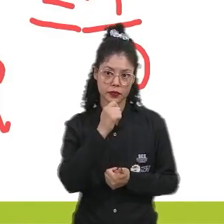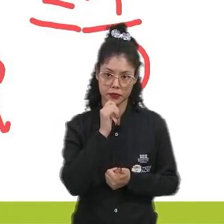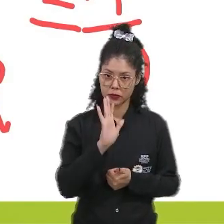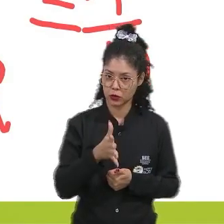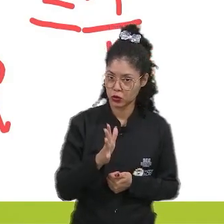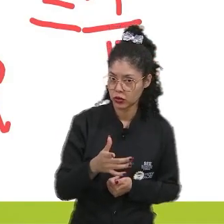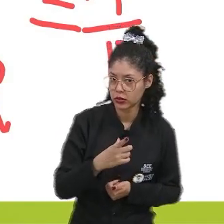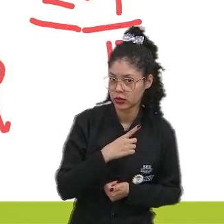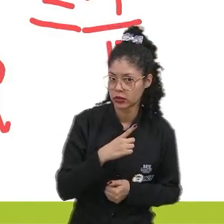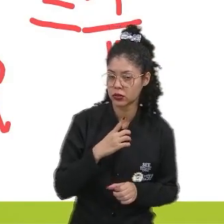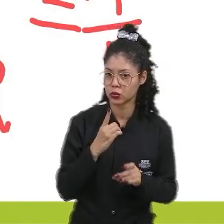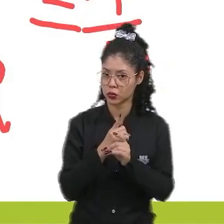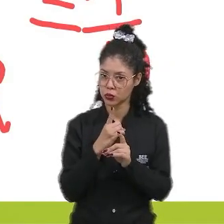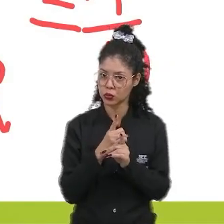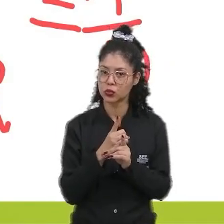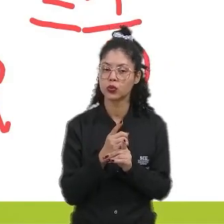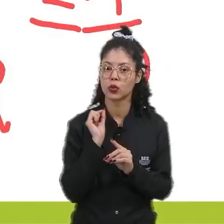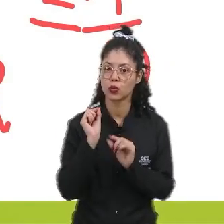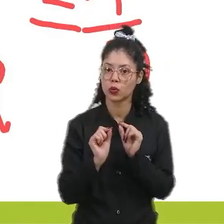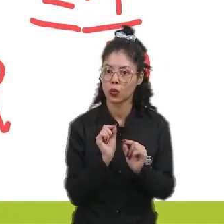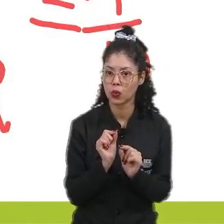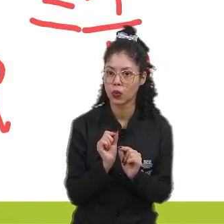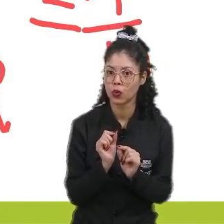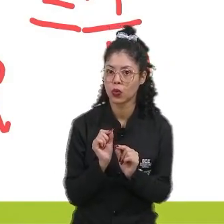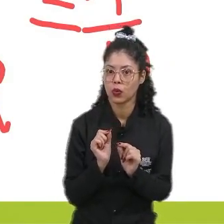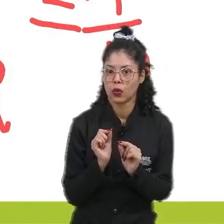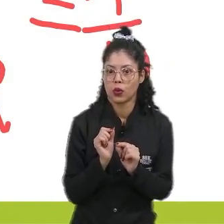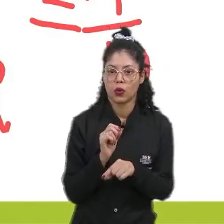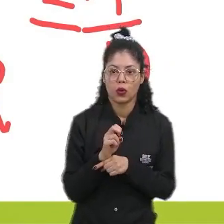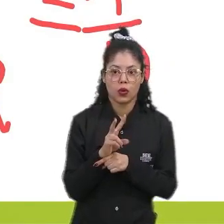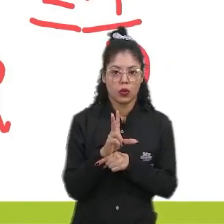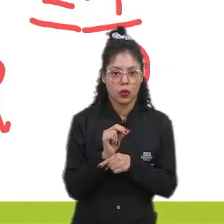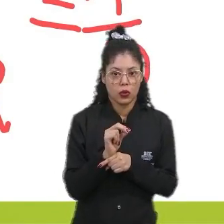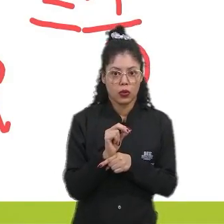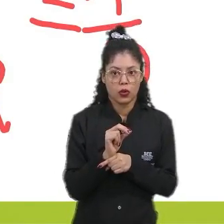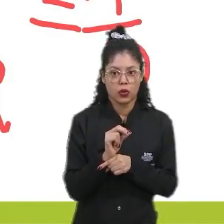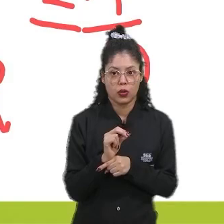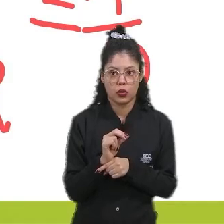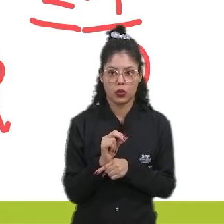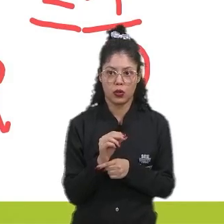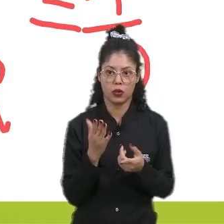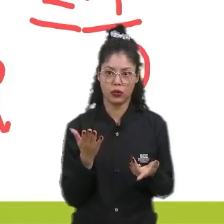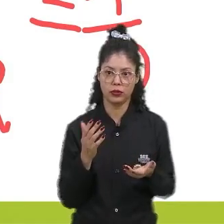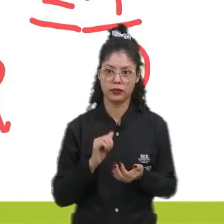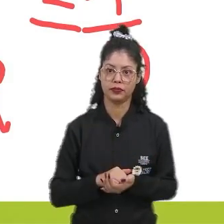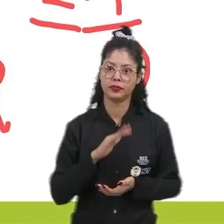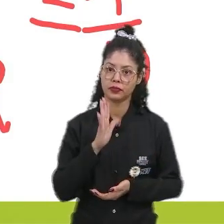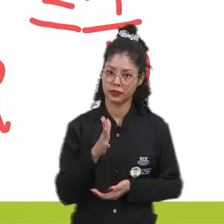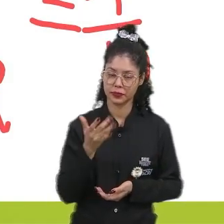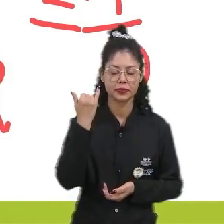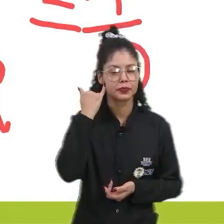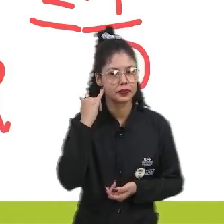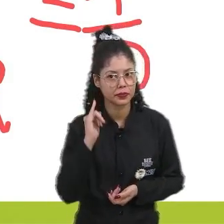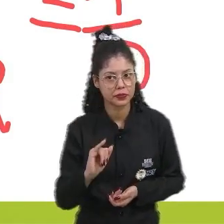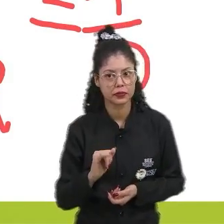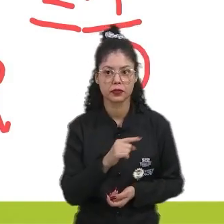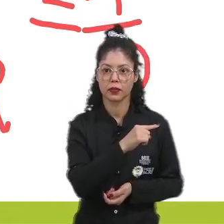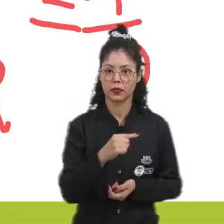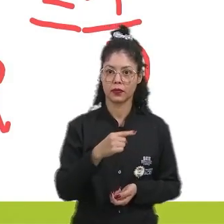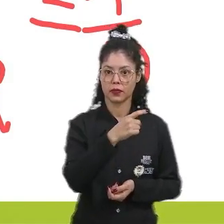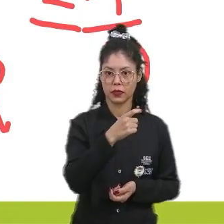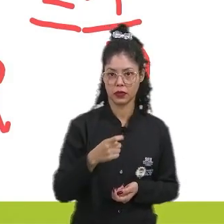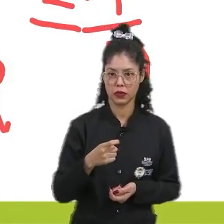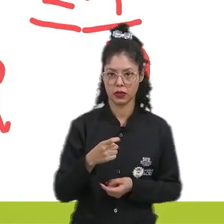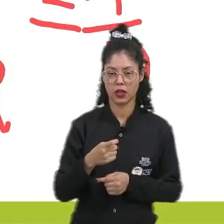já encontrou como coeficiente, eu vou obter, ó, termo independente, que é 50, né? E já tenho a ideia de menos x